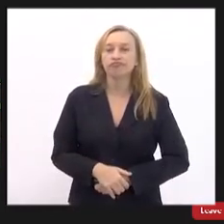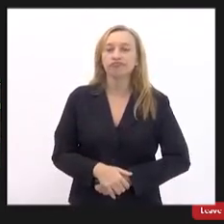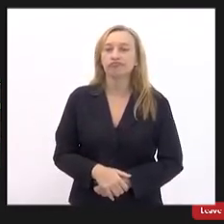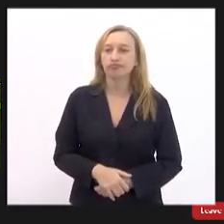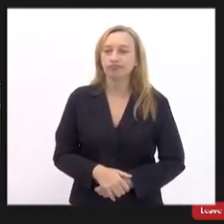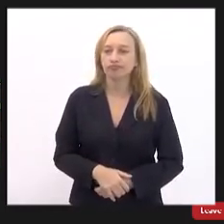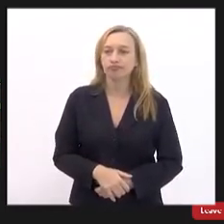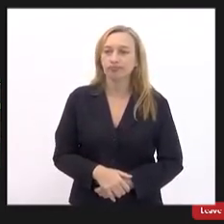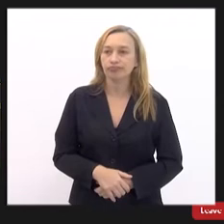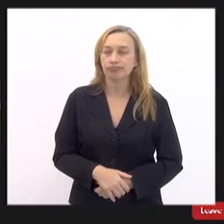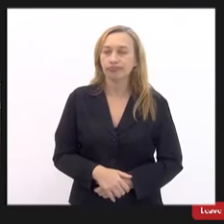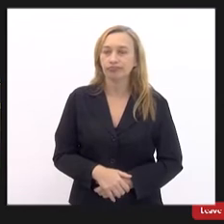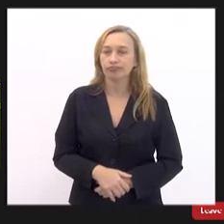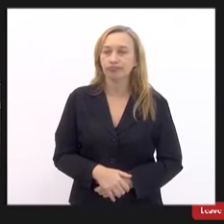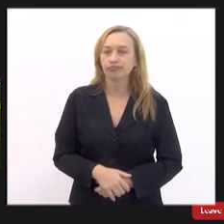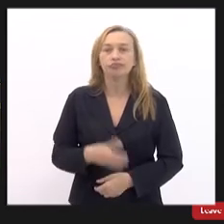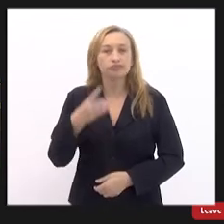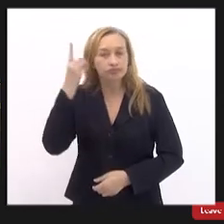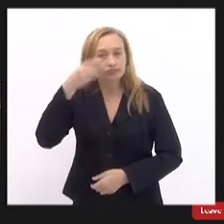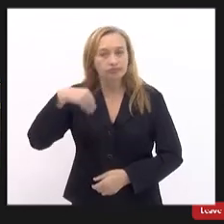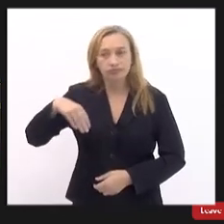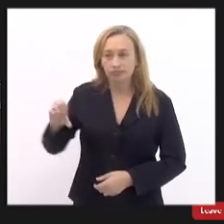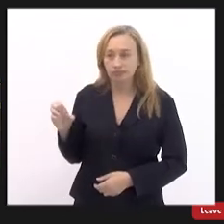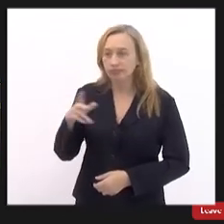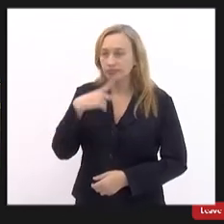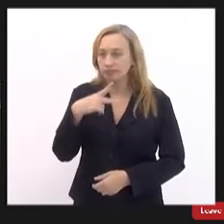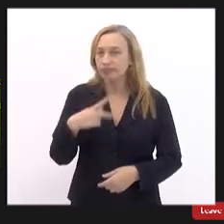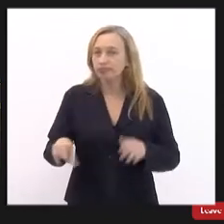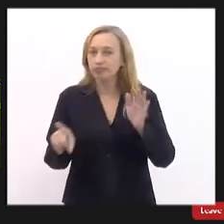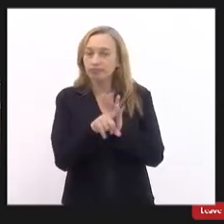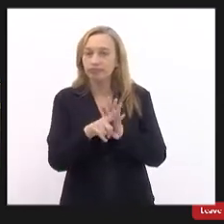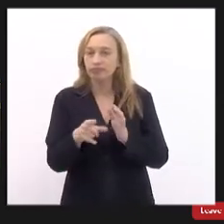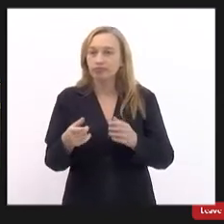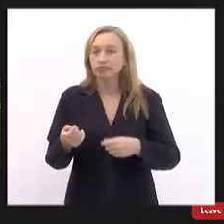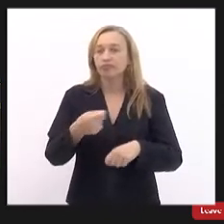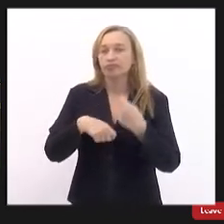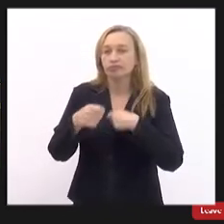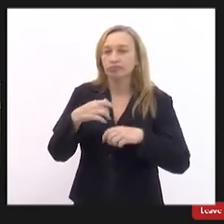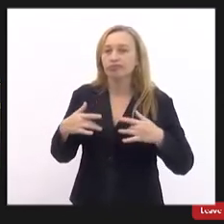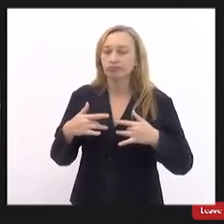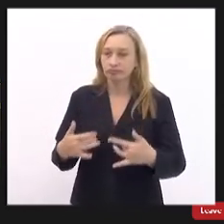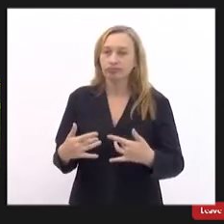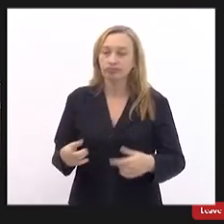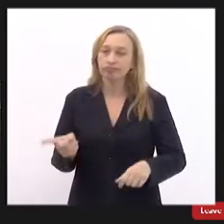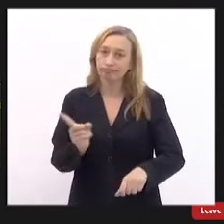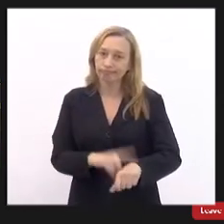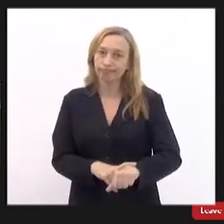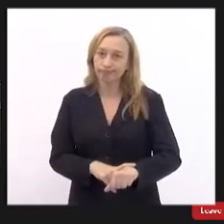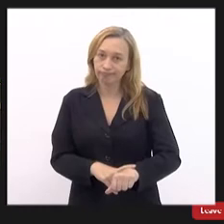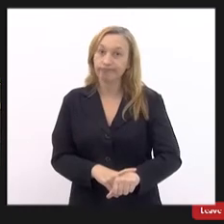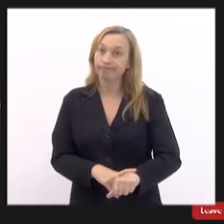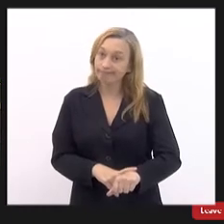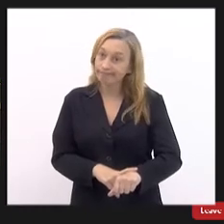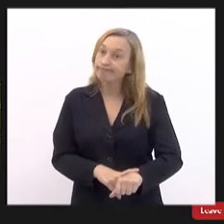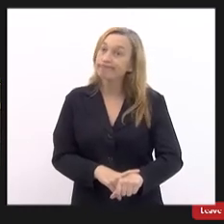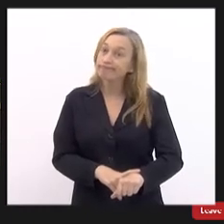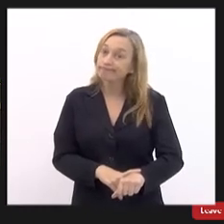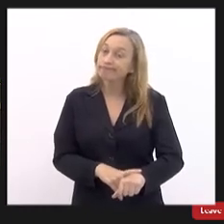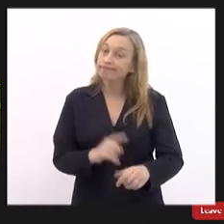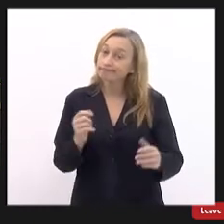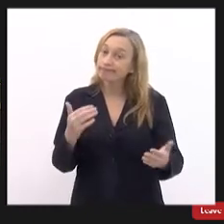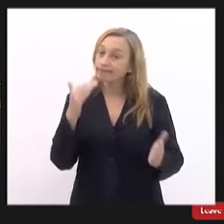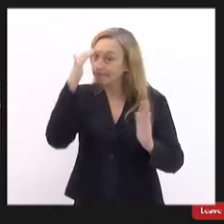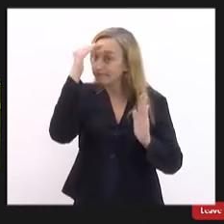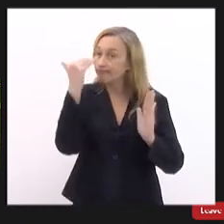quando o deputado Mick fala que as leis de economia, as leis, elas levam algum tempo, né, para ser executada,